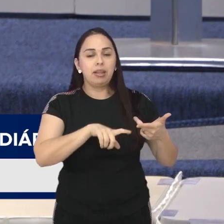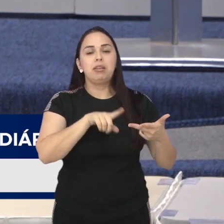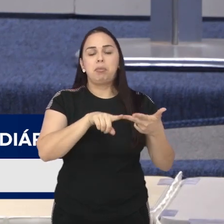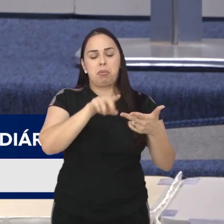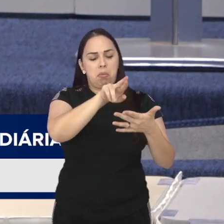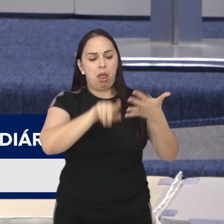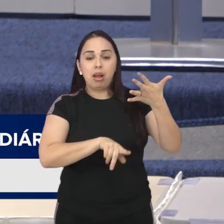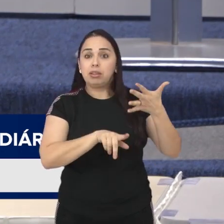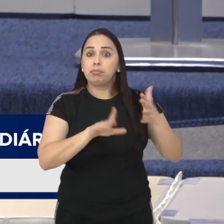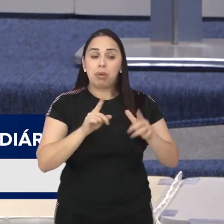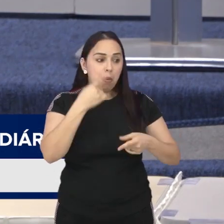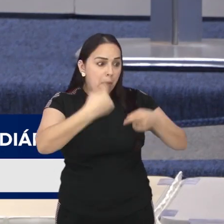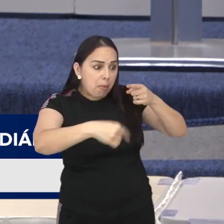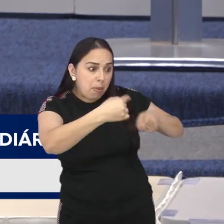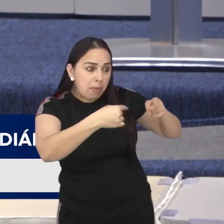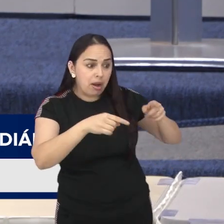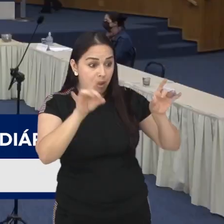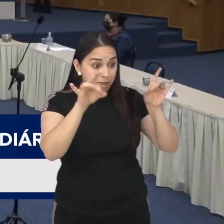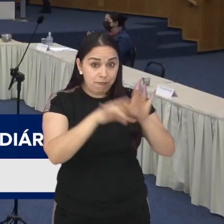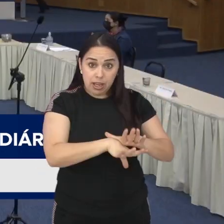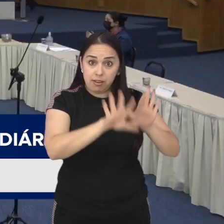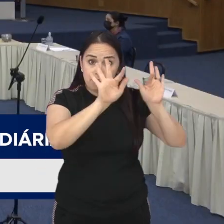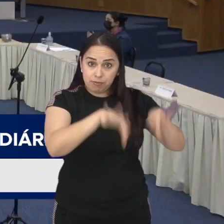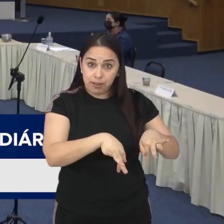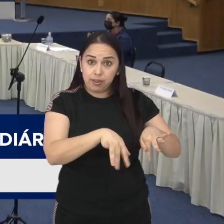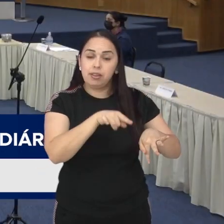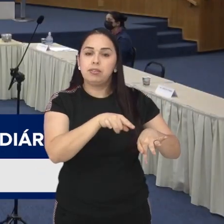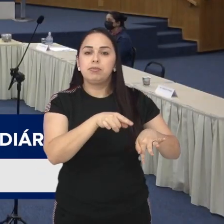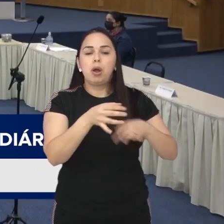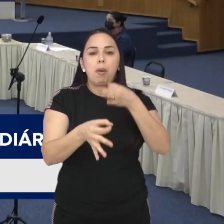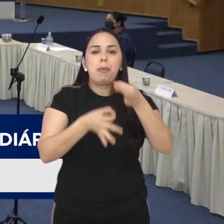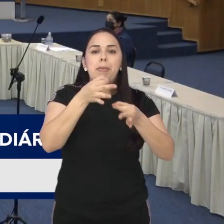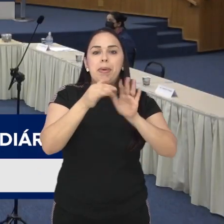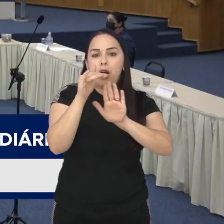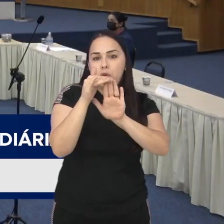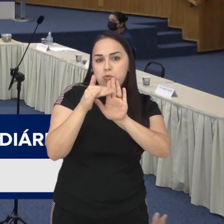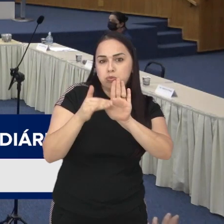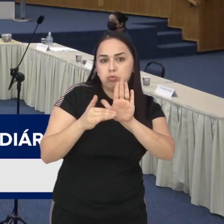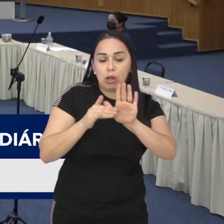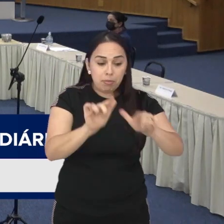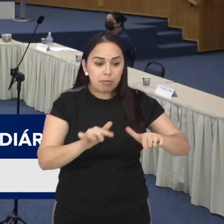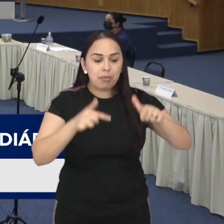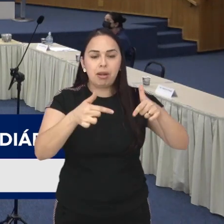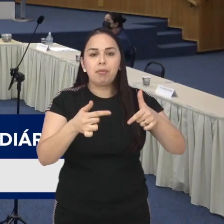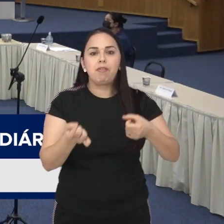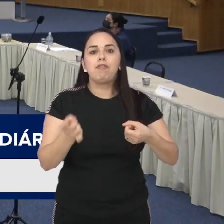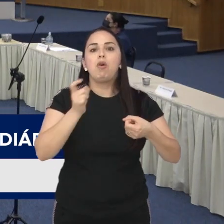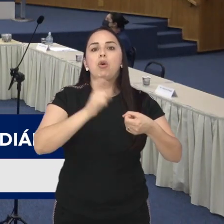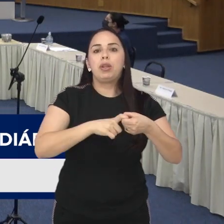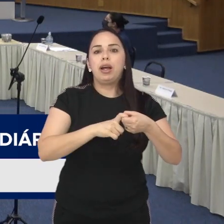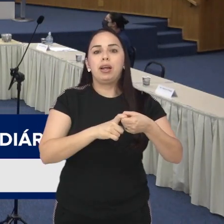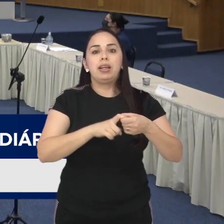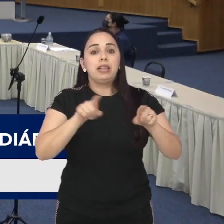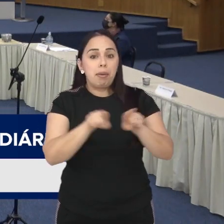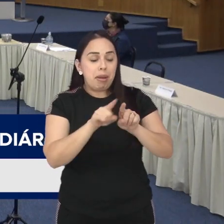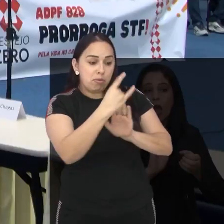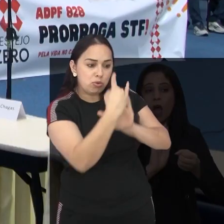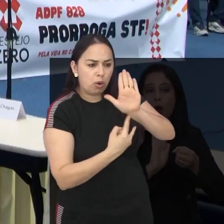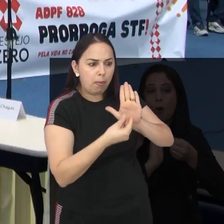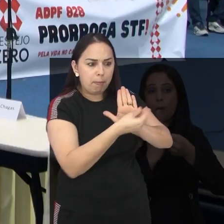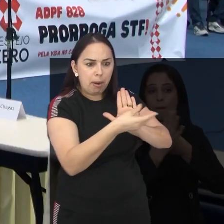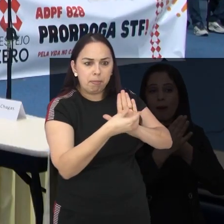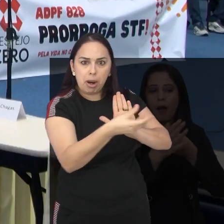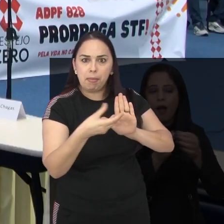e outros órgãos para debater a questão. Ao final dos trabalhos, a comissão sugeriu um cronograma de ações para retomar